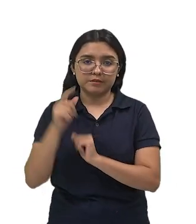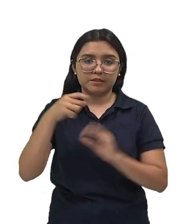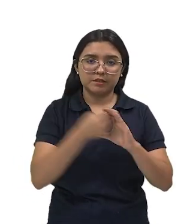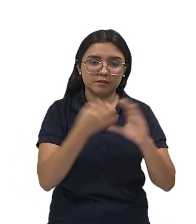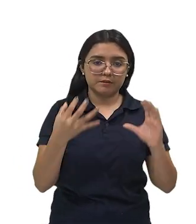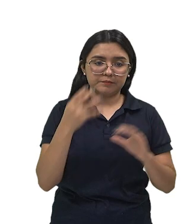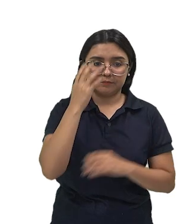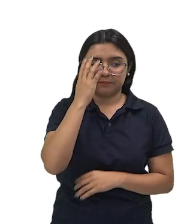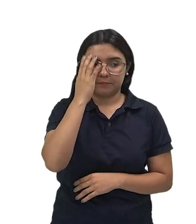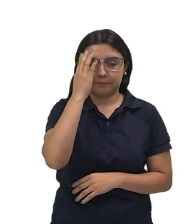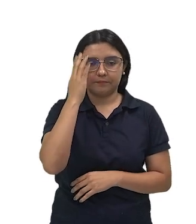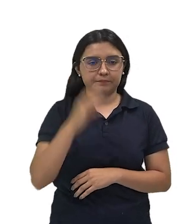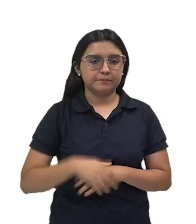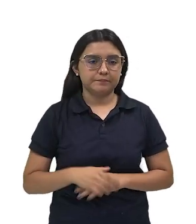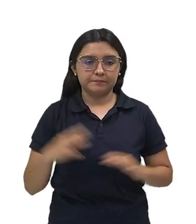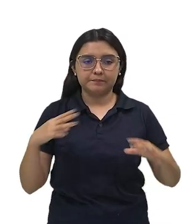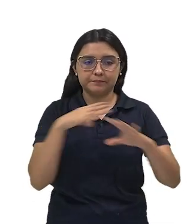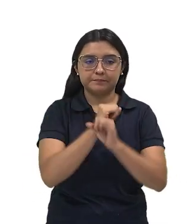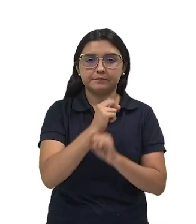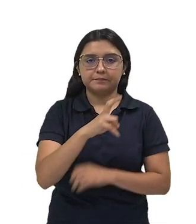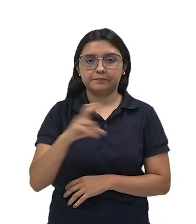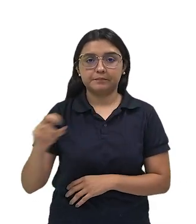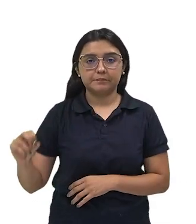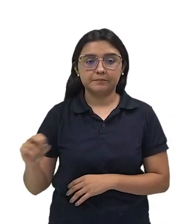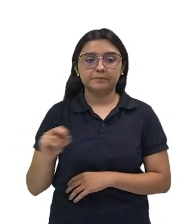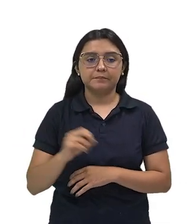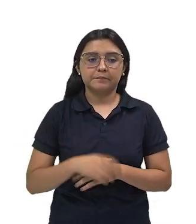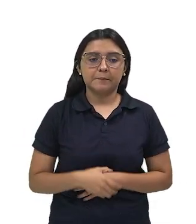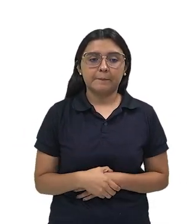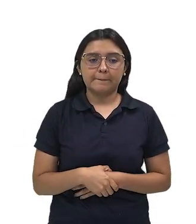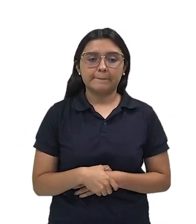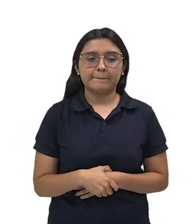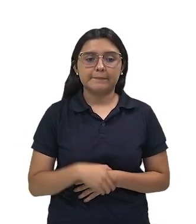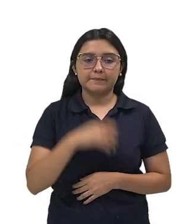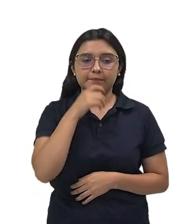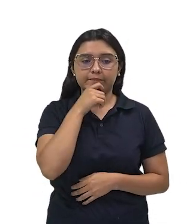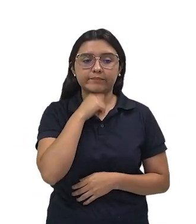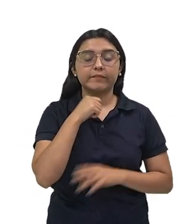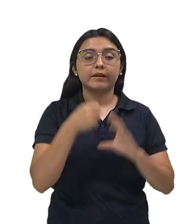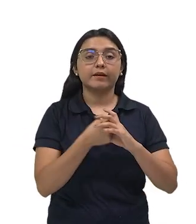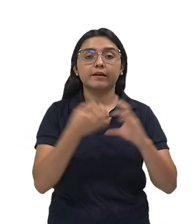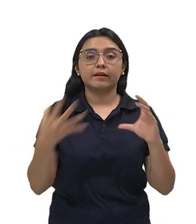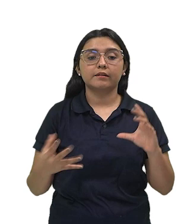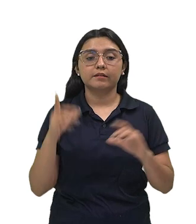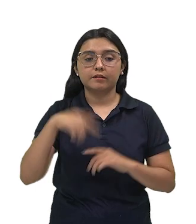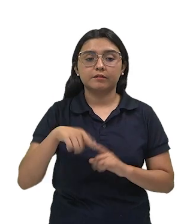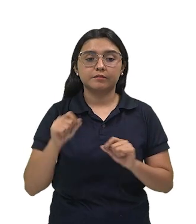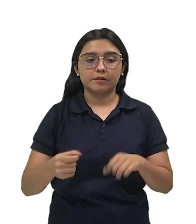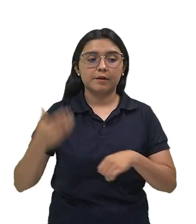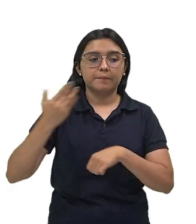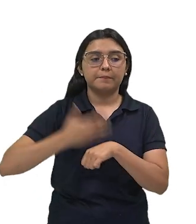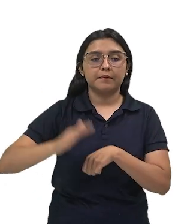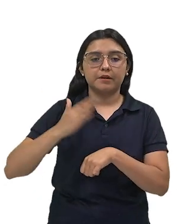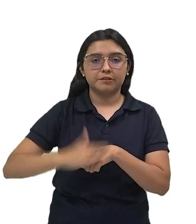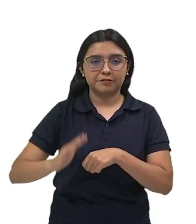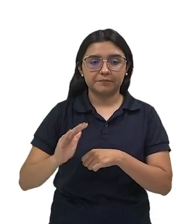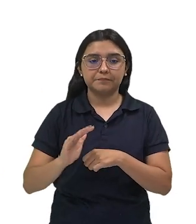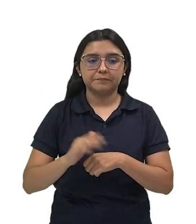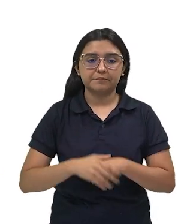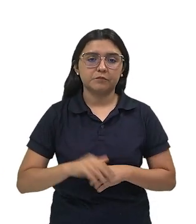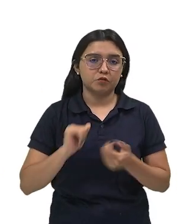Olha, total aqui são 500, e aí a característica é a